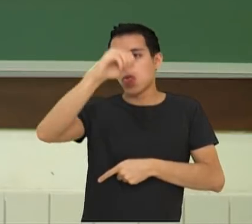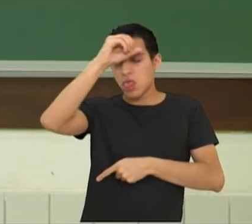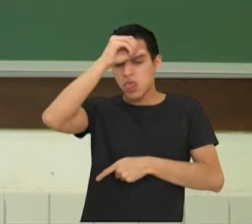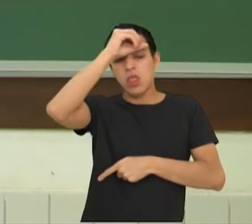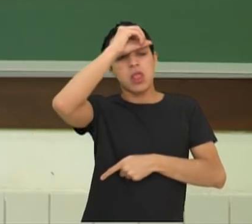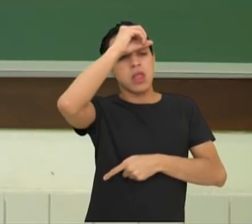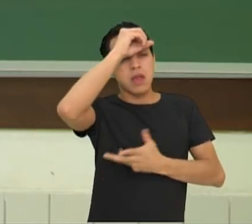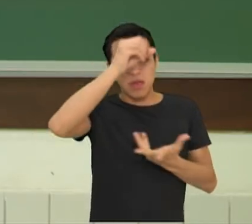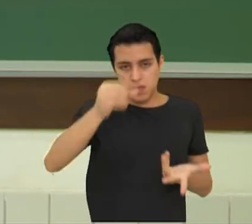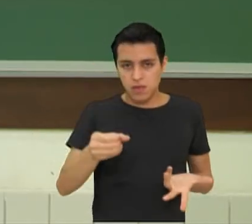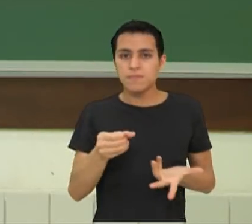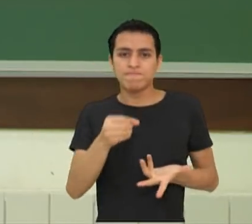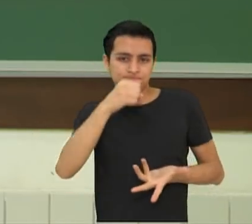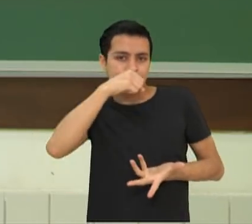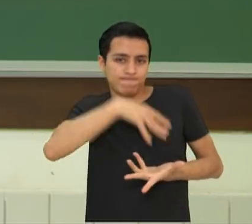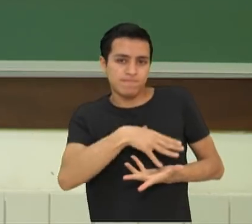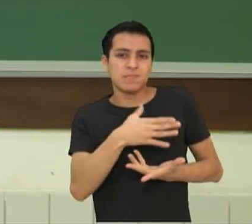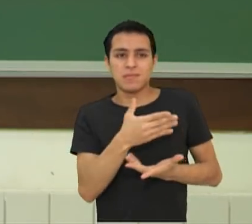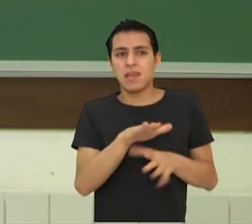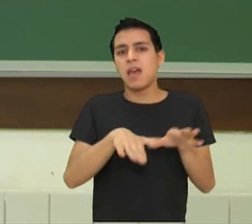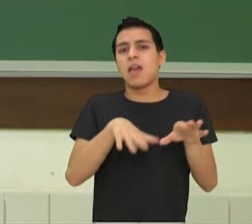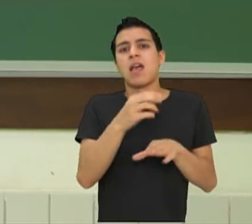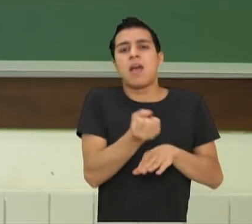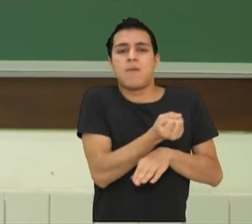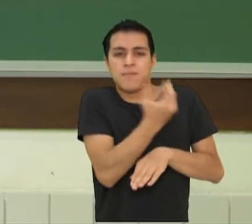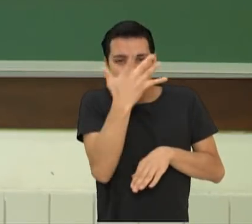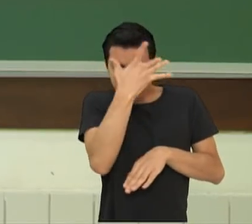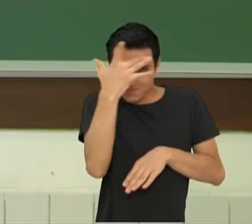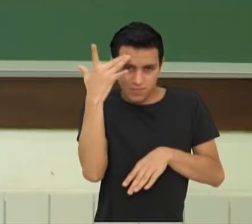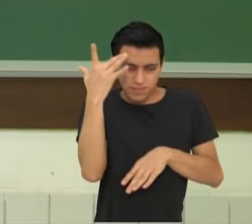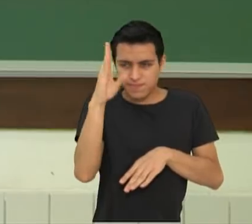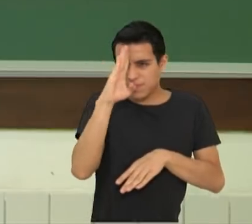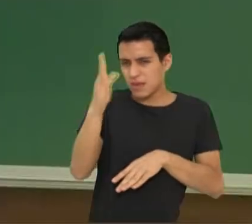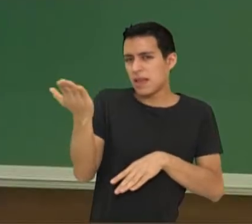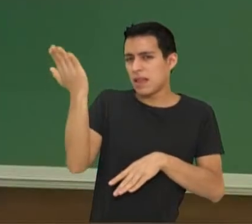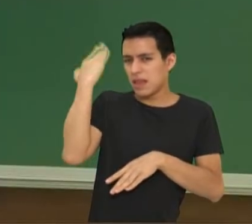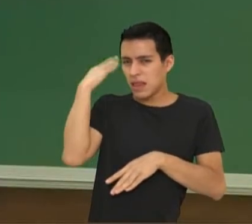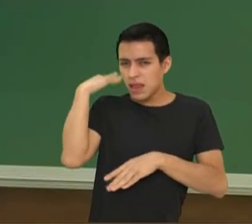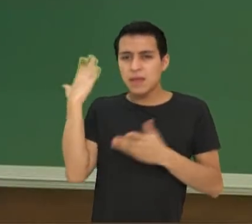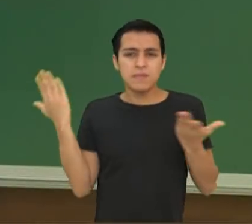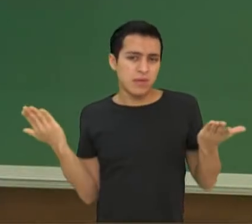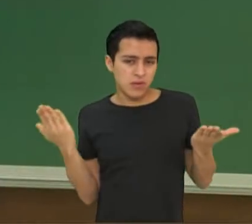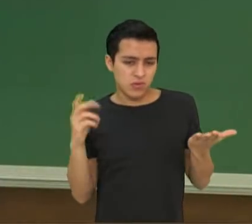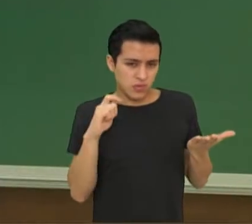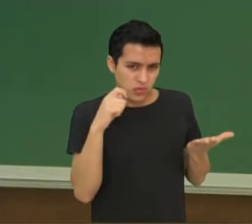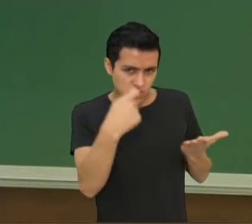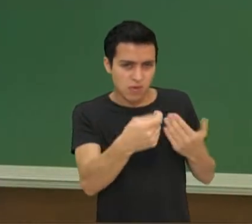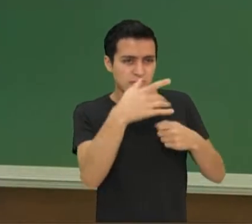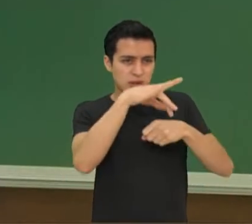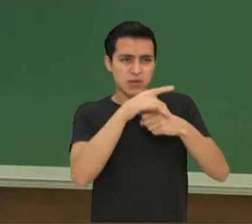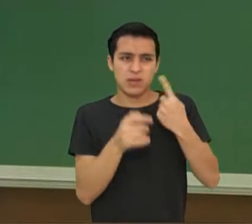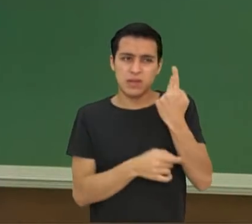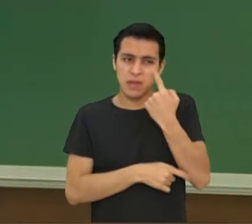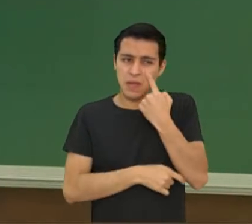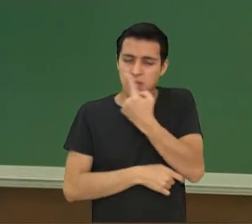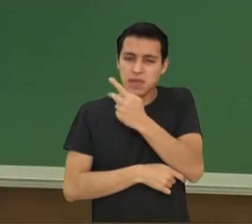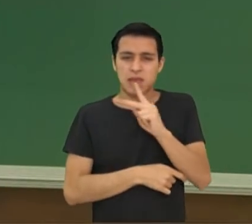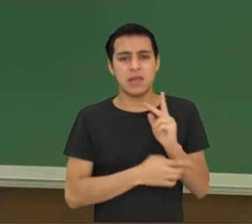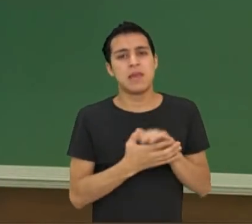né? Como acontece com muitas pessoas, principalmente no passado, com relação à